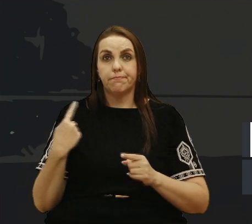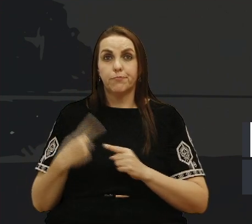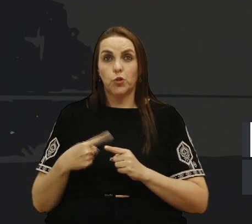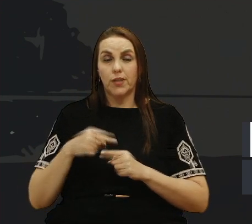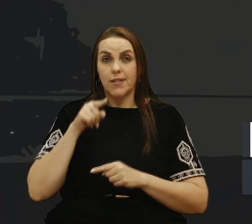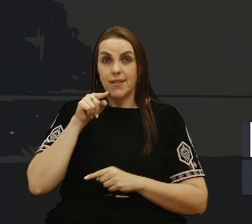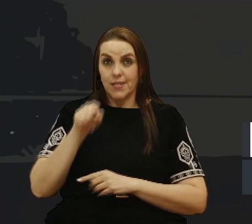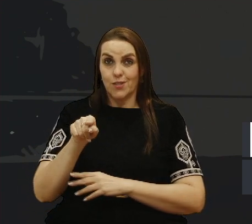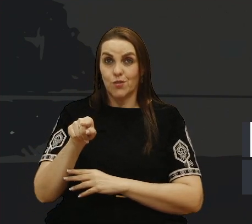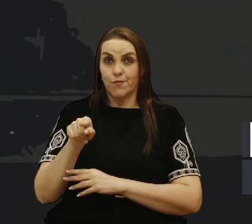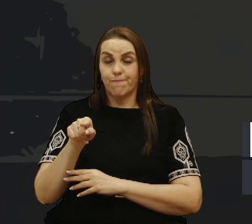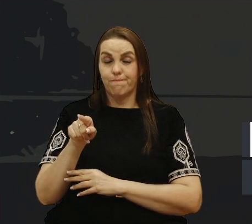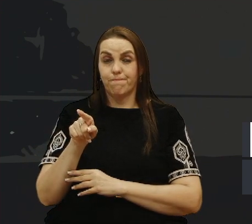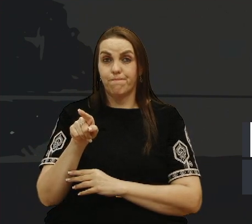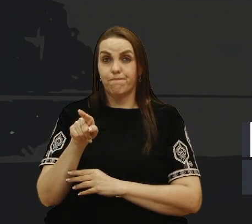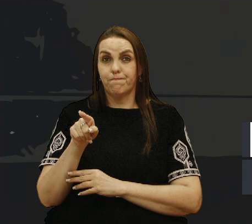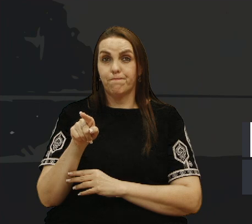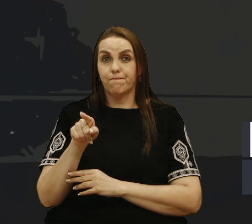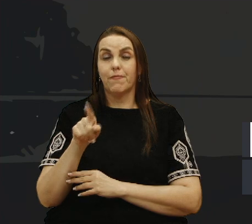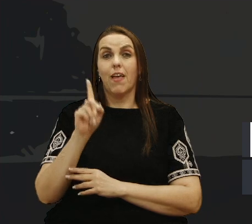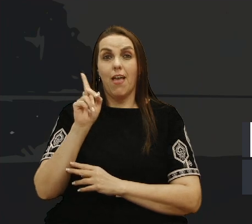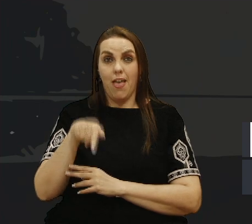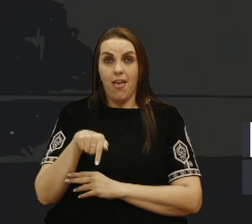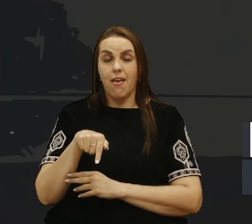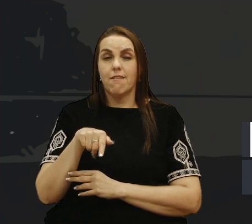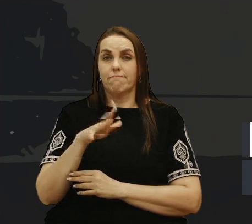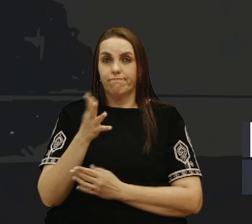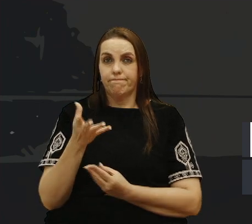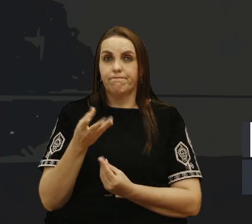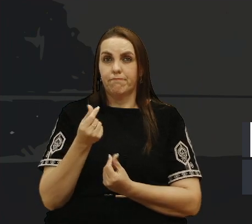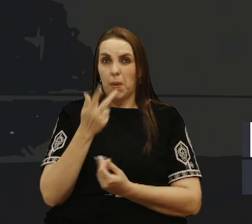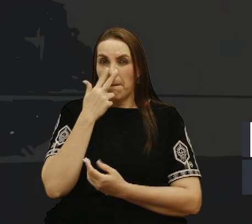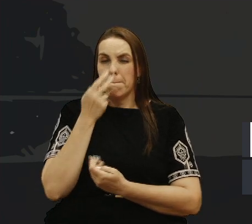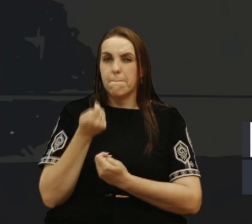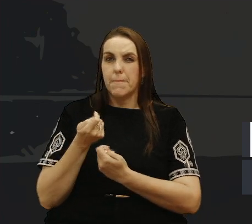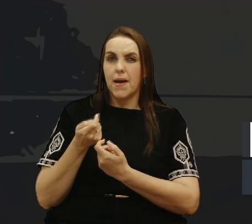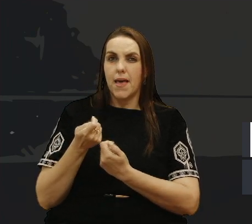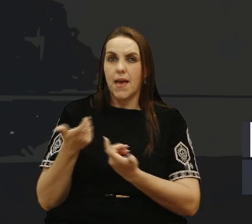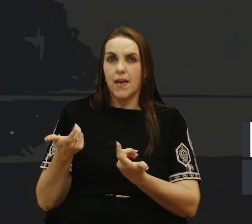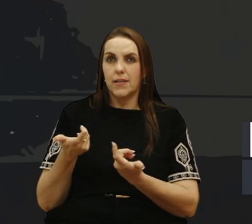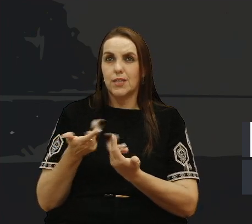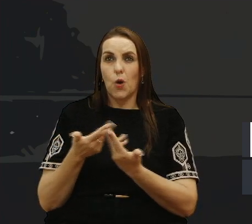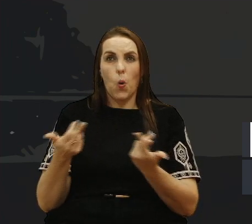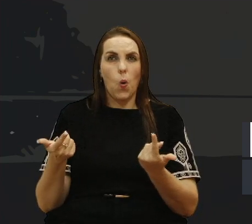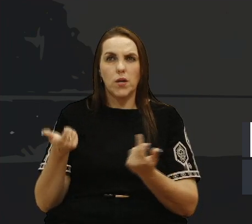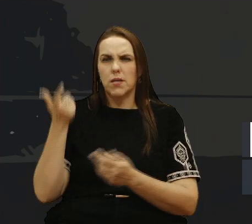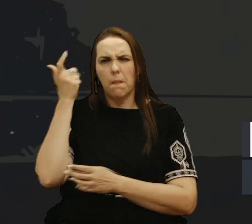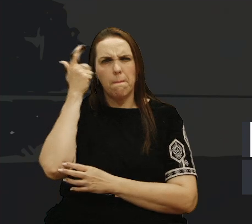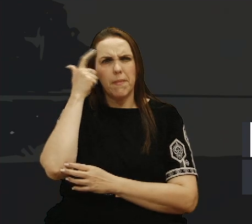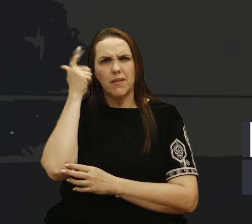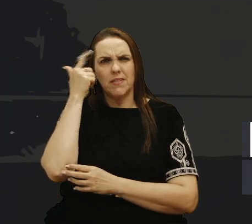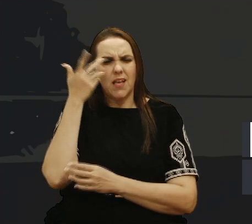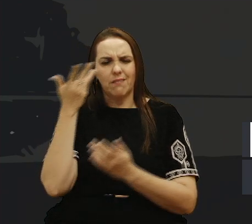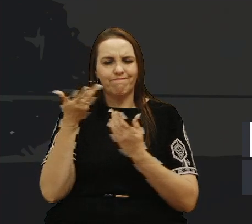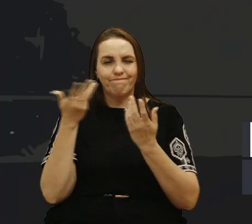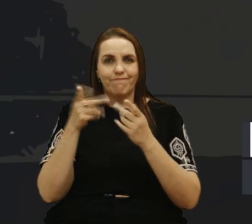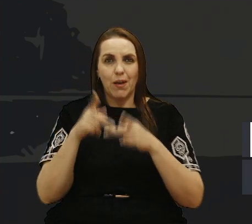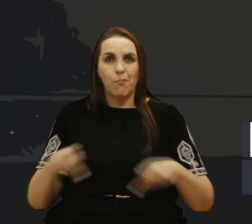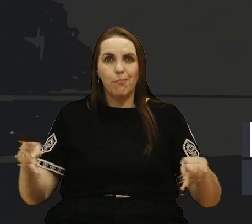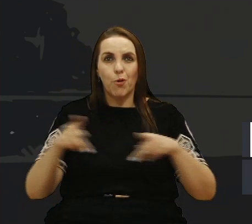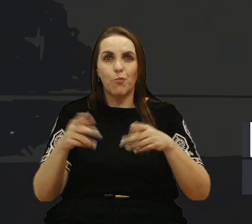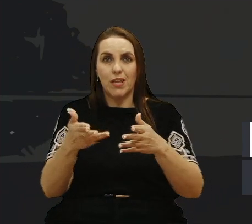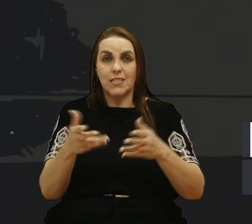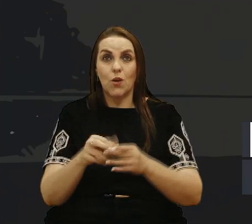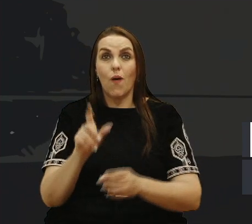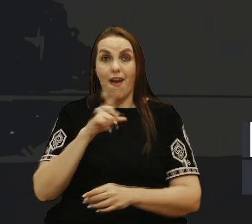aqui, por mais do que pareça algo impensado para a população, sabe o que é?